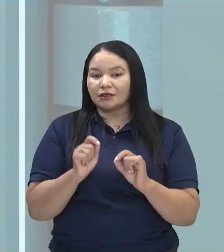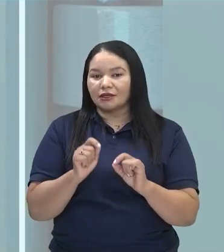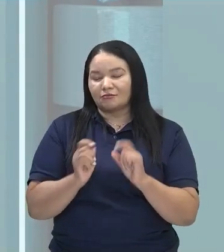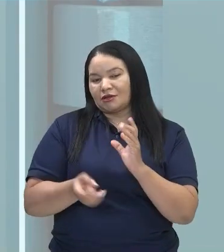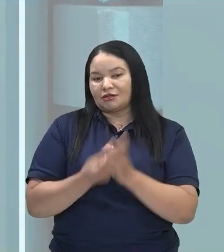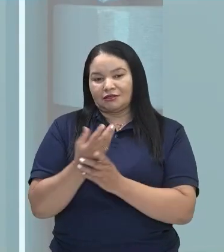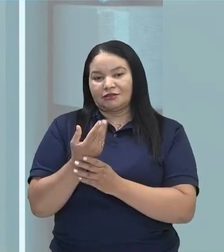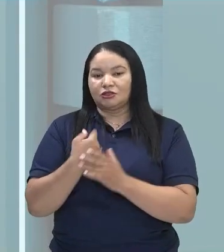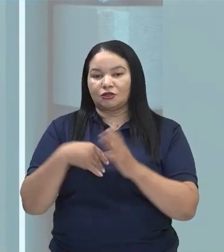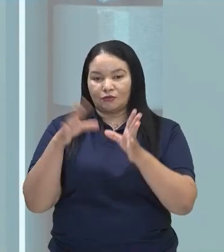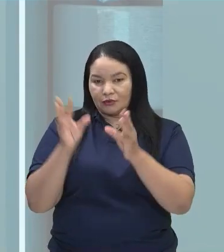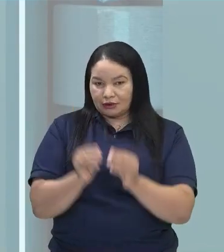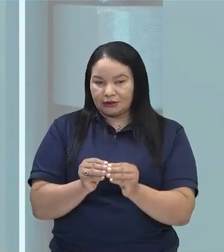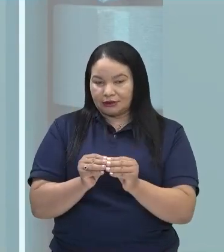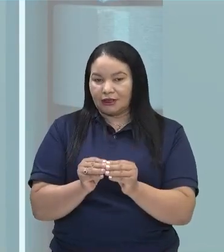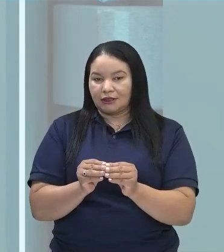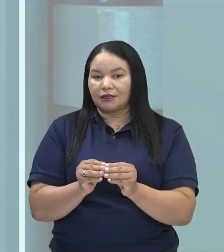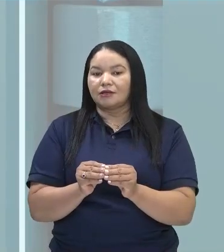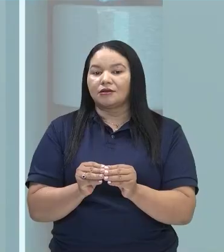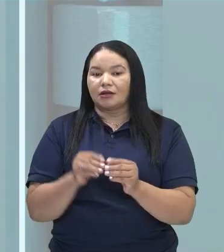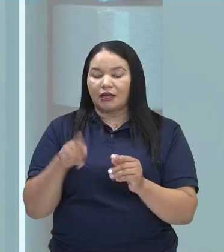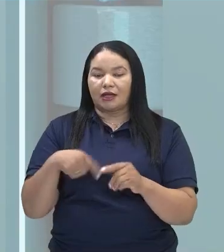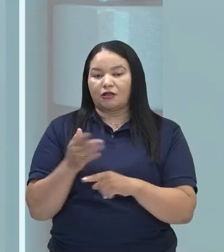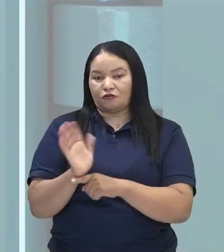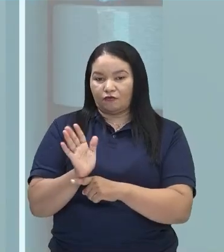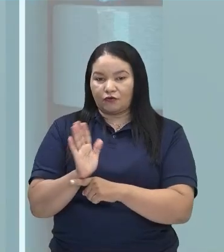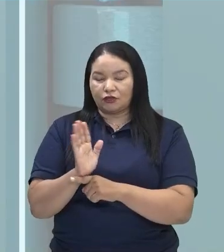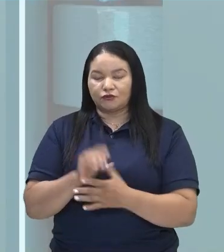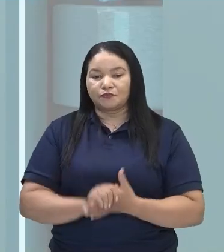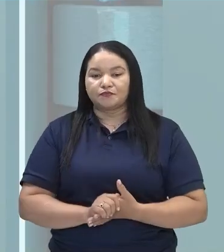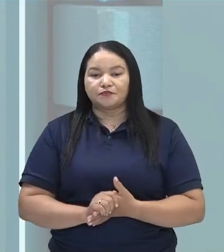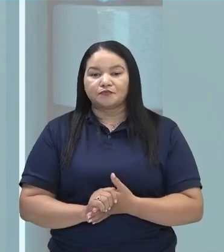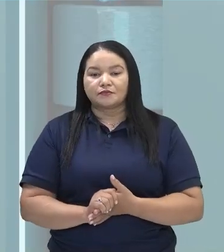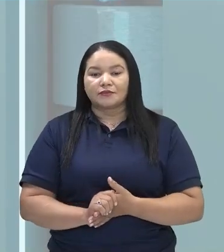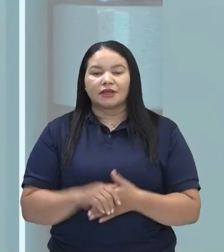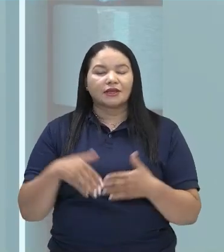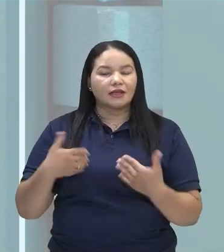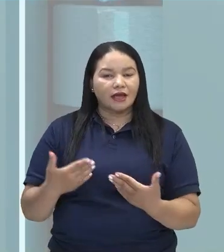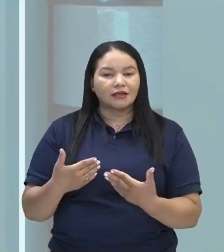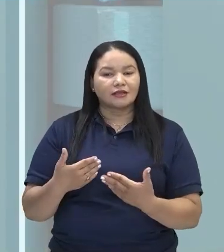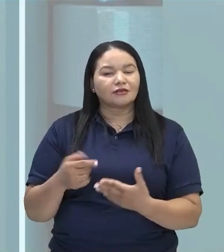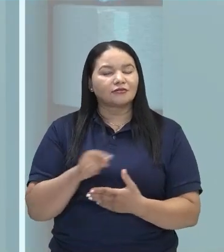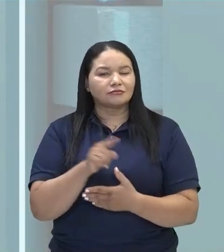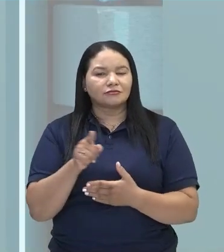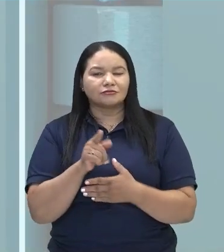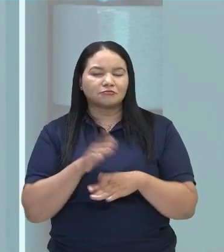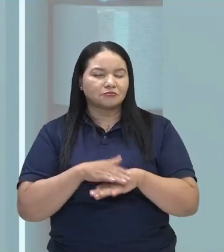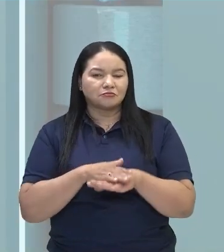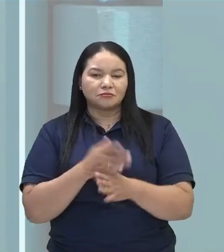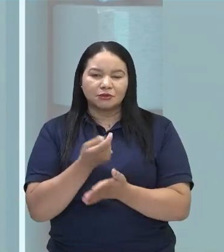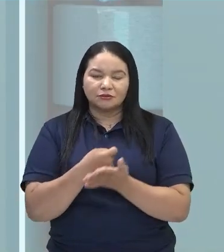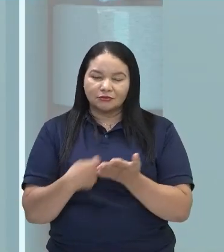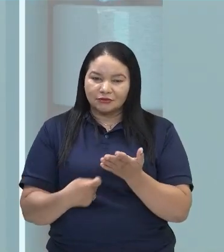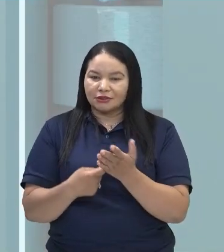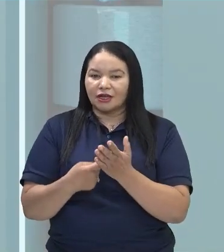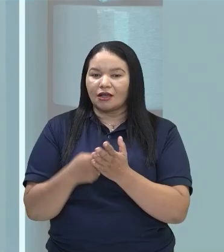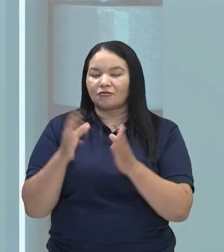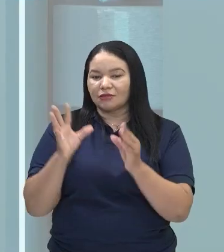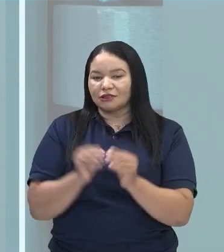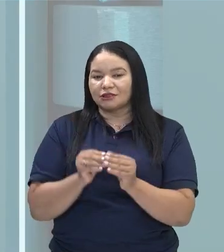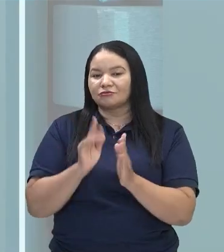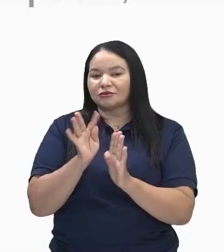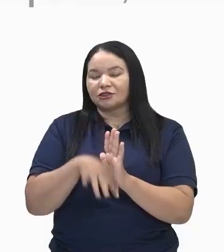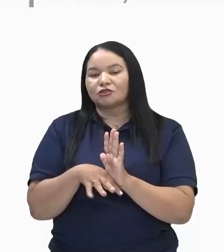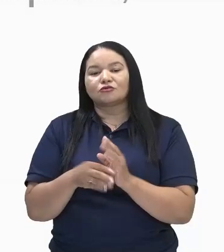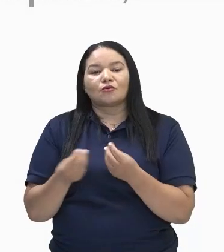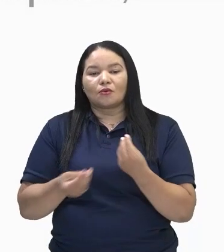uma resenha sobre esse vídeo. E aí, como é que ficaria então esse texto de resenha? Vamos ler comigo?